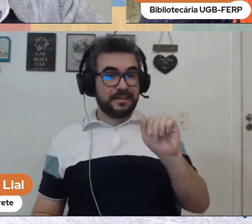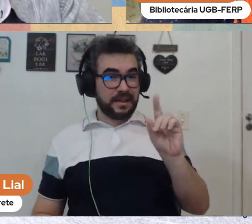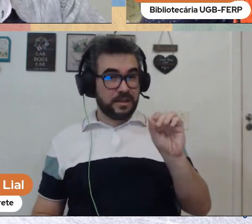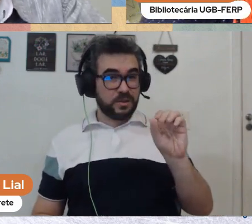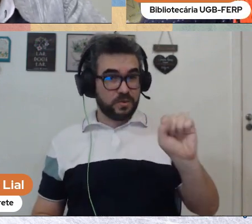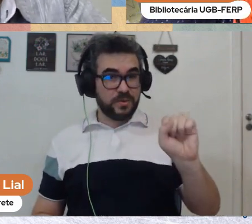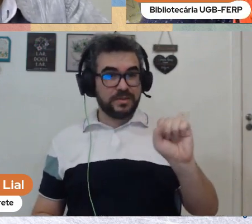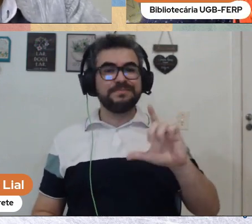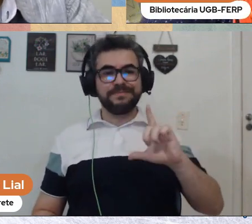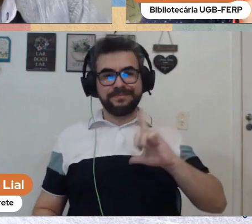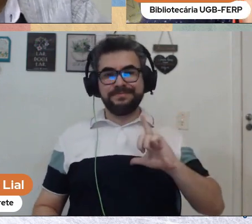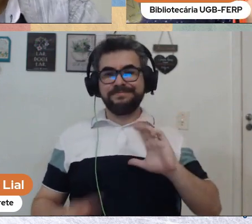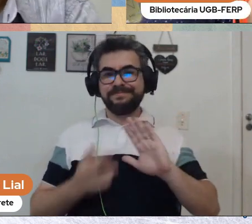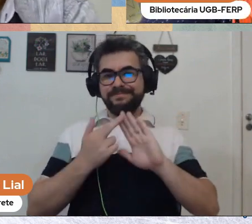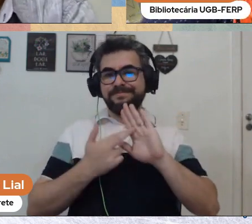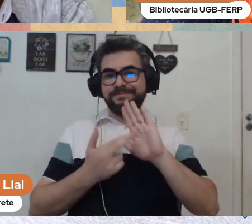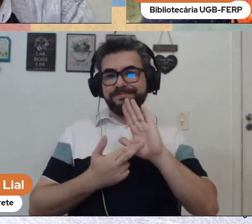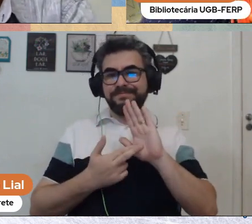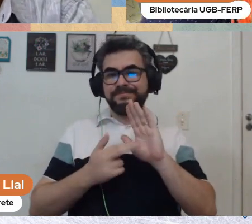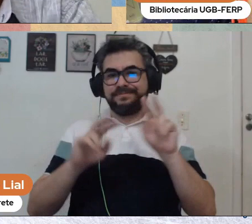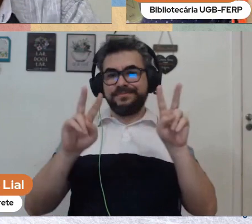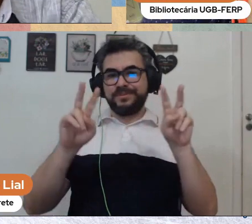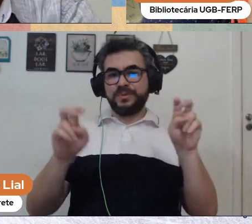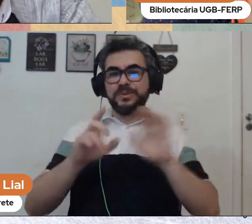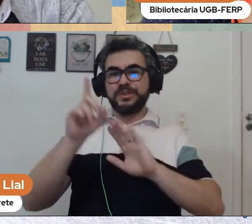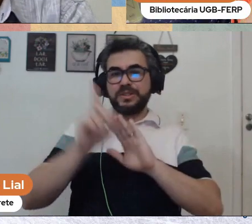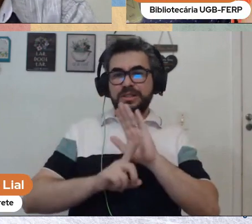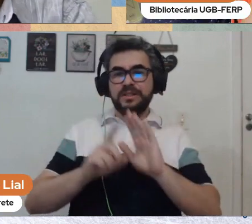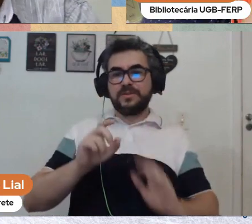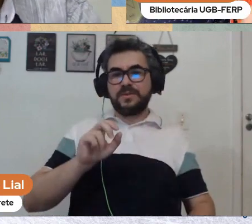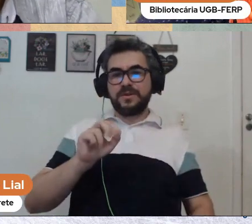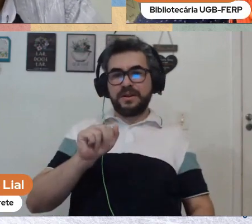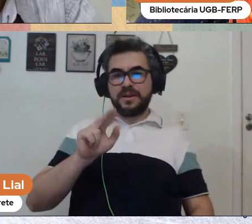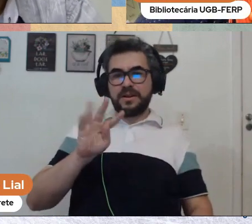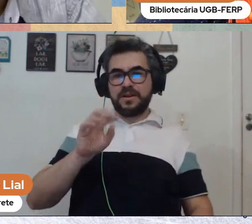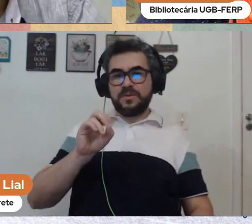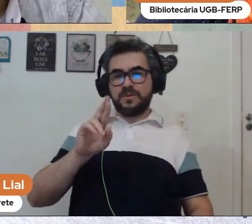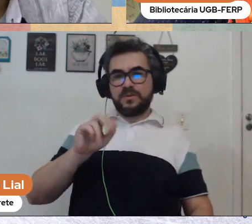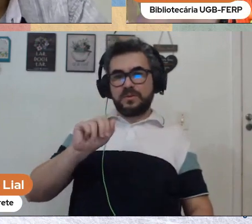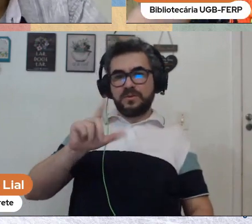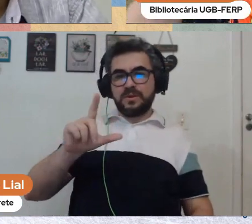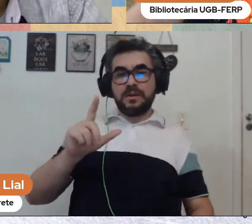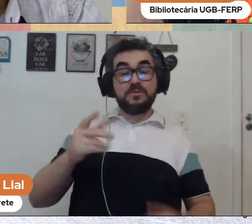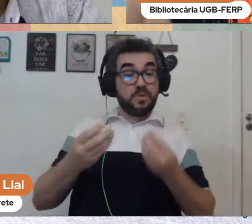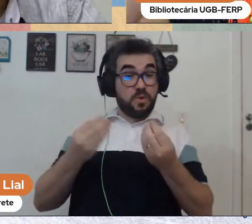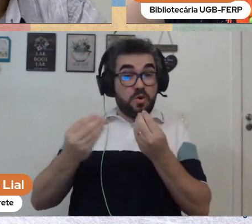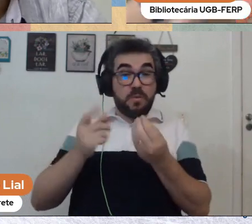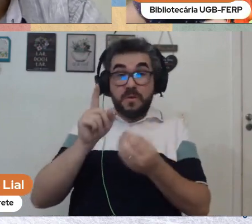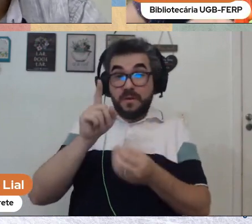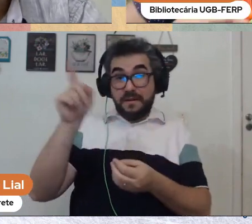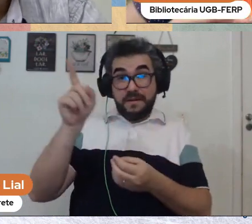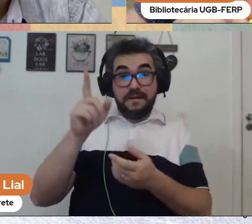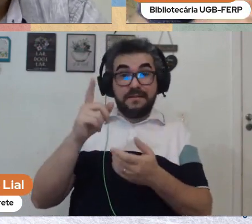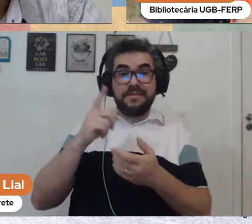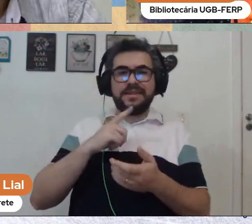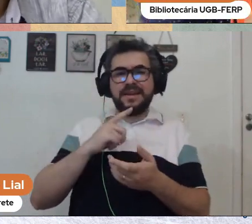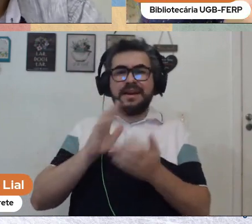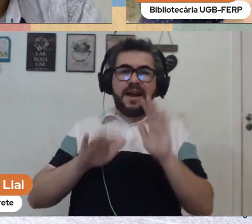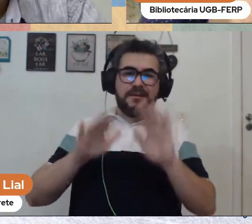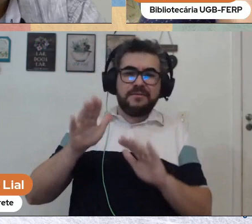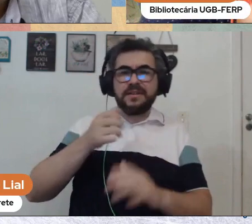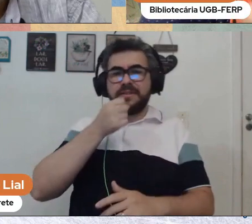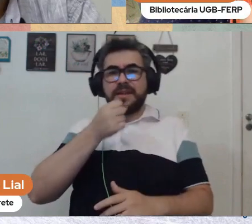menos nos documentos sonoros, como entrevistas do DAD, né, da casa. É, eles são mencionados que eles existem lá